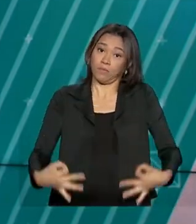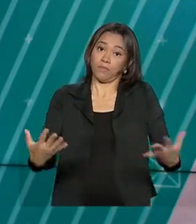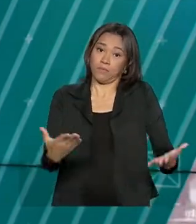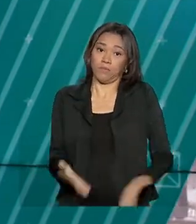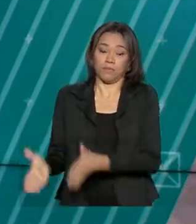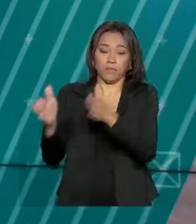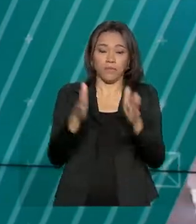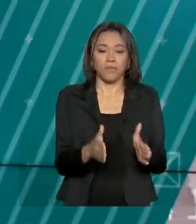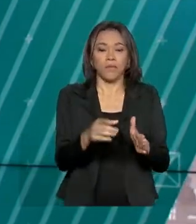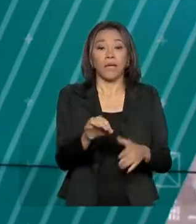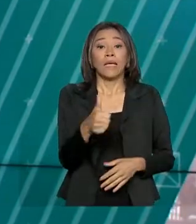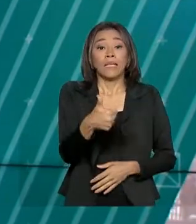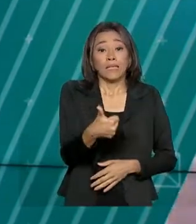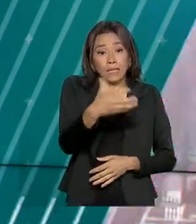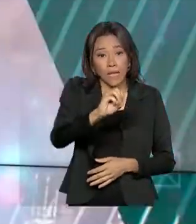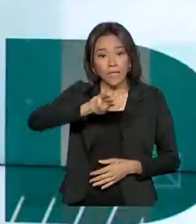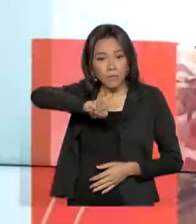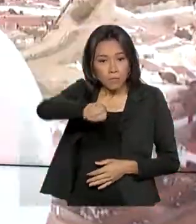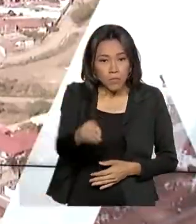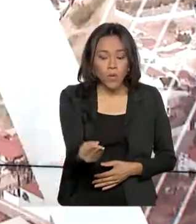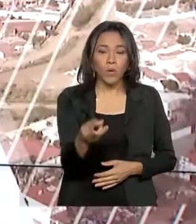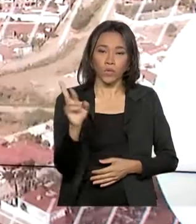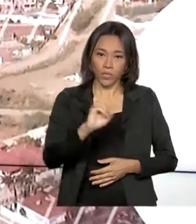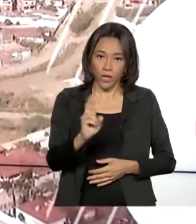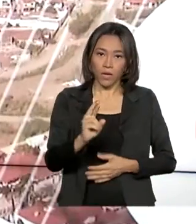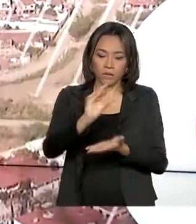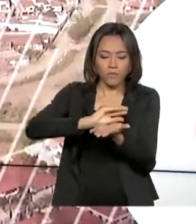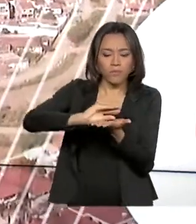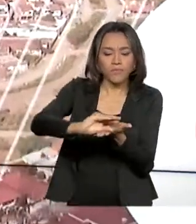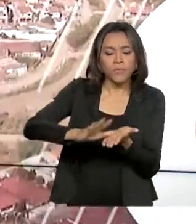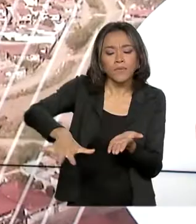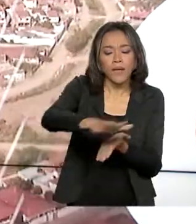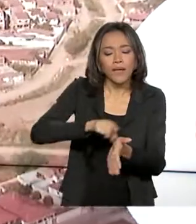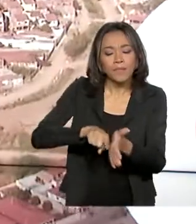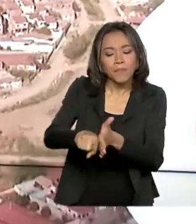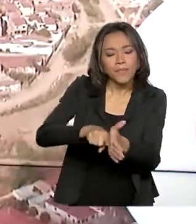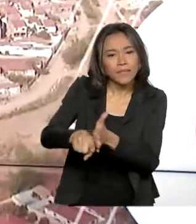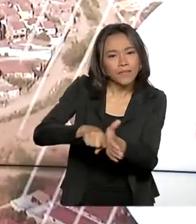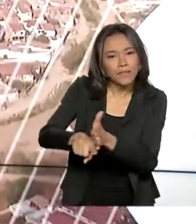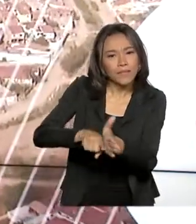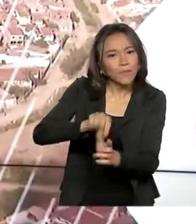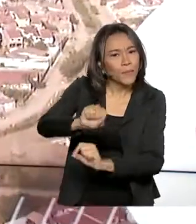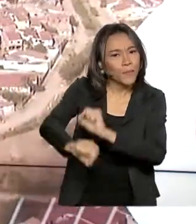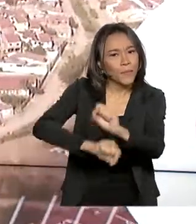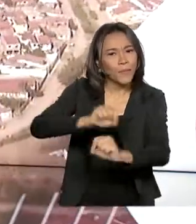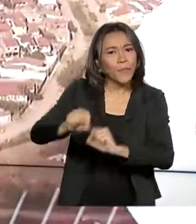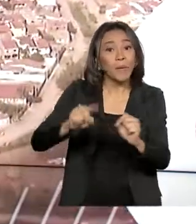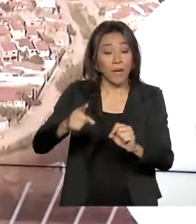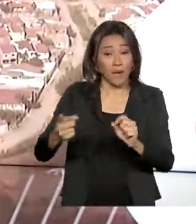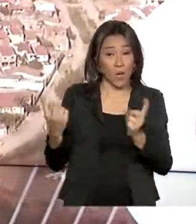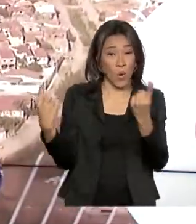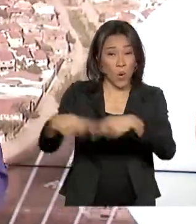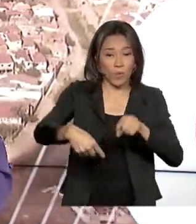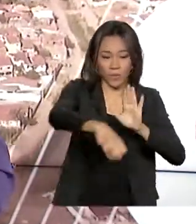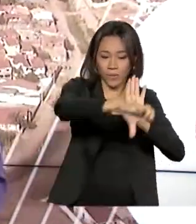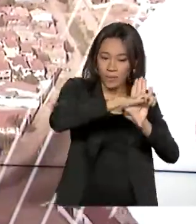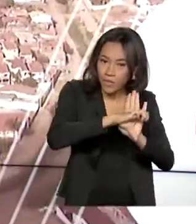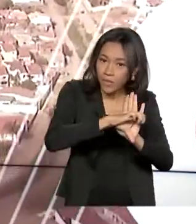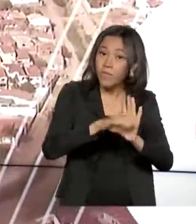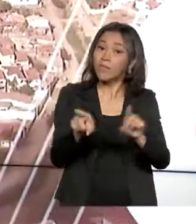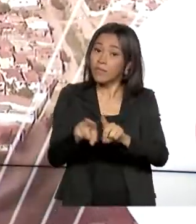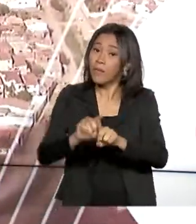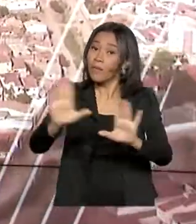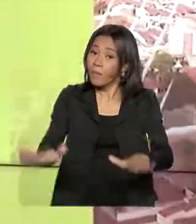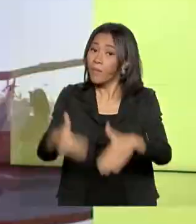10 milhões de reais vão ser investidos em pesquisas científicas para enfrentar a criminalidade e melhorar a segurança